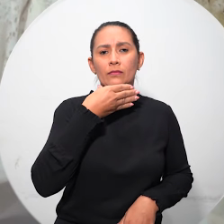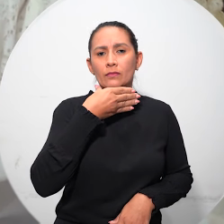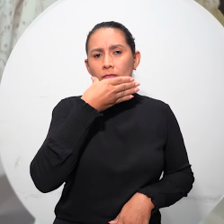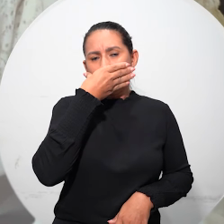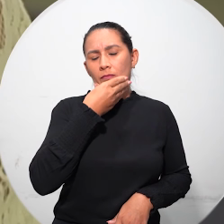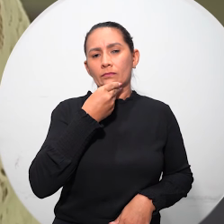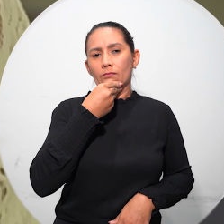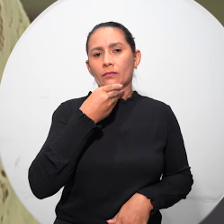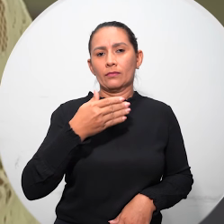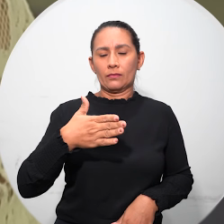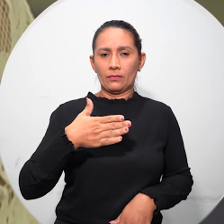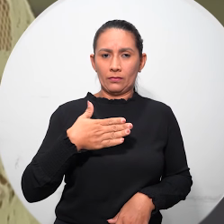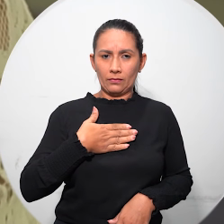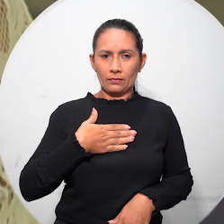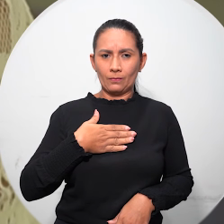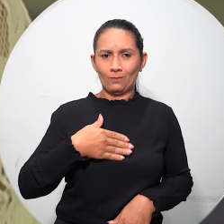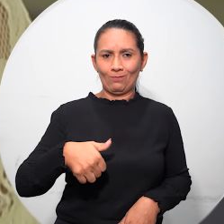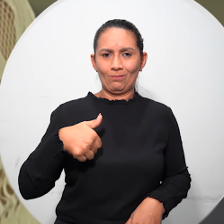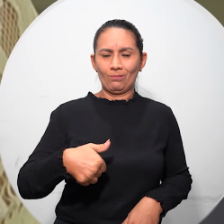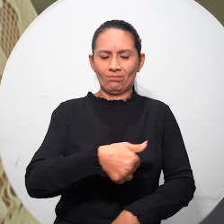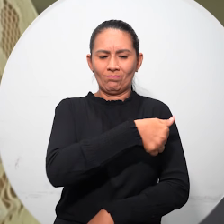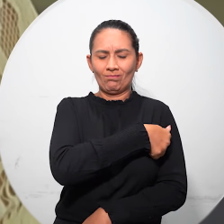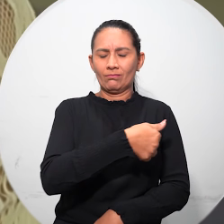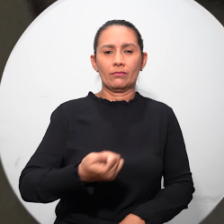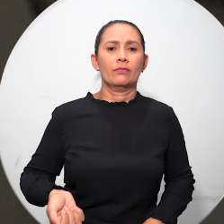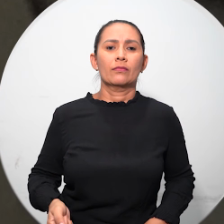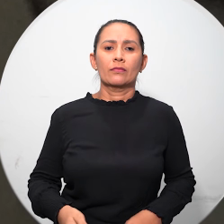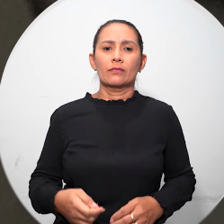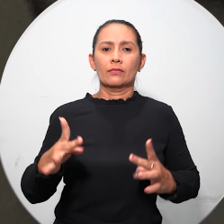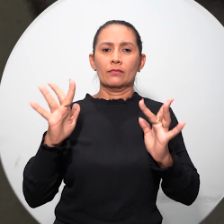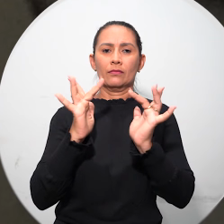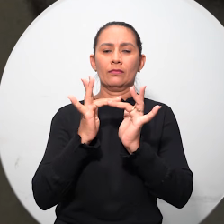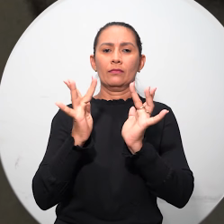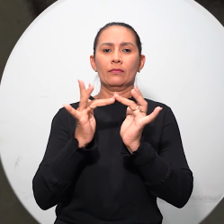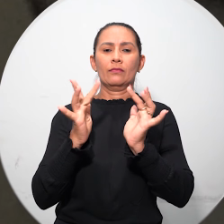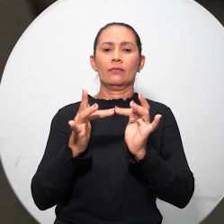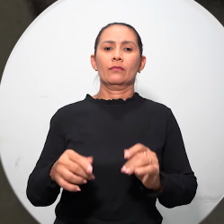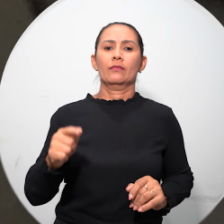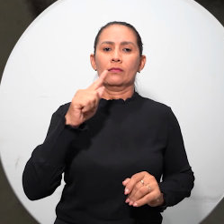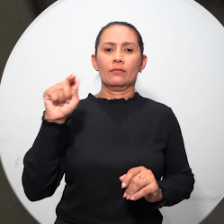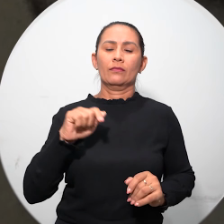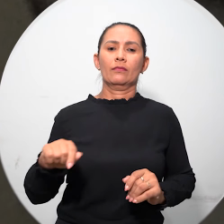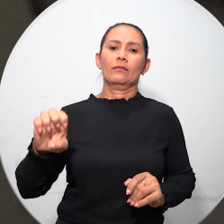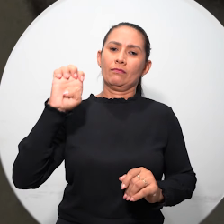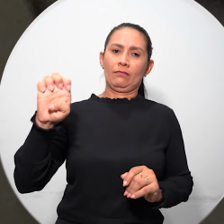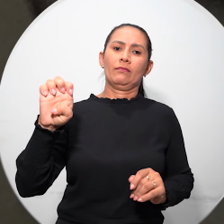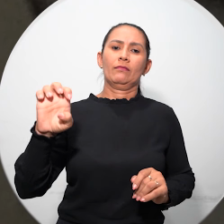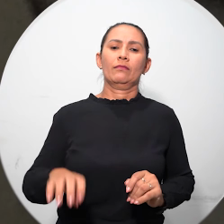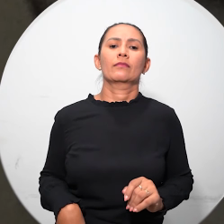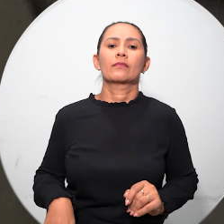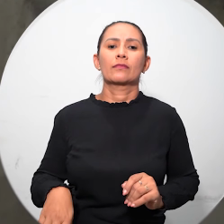Zé Pacamon. Me casei com ele, a gente namorou 1 ano e pouco, depois me casei com ele. Eu tinha 16 anos quando eu me